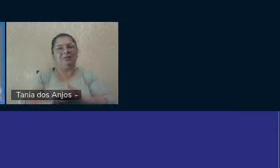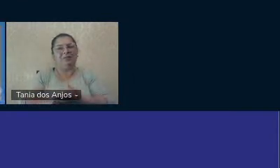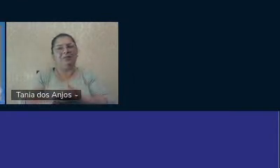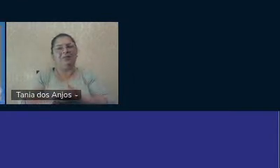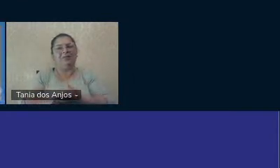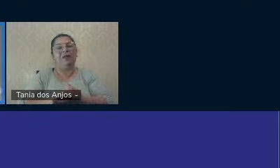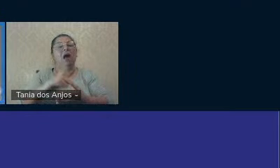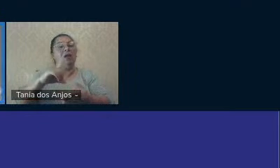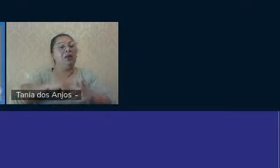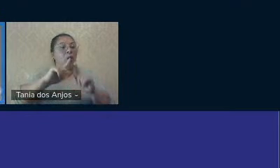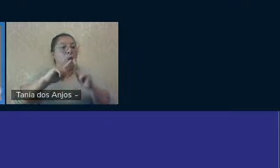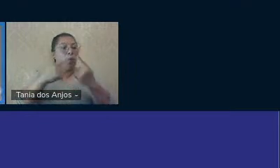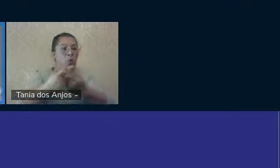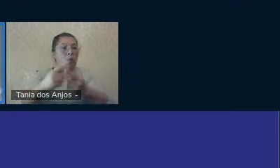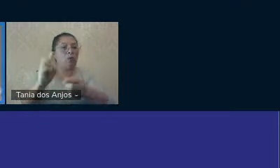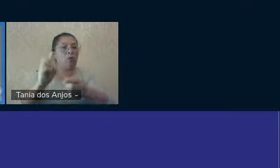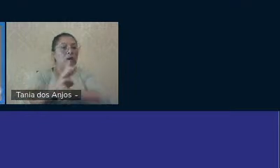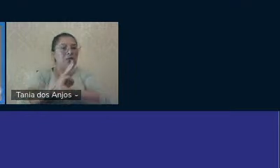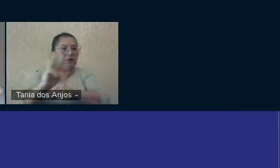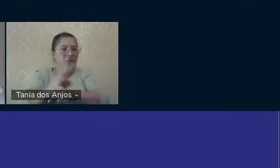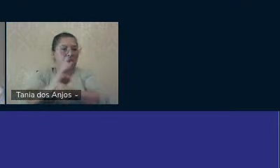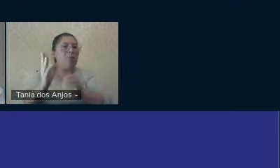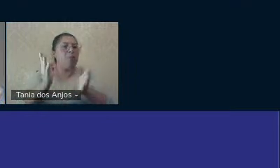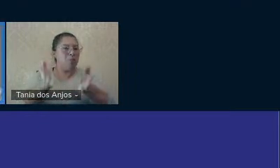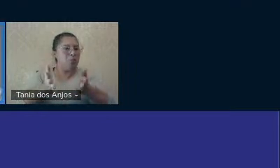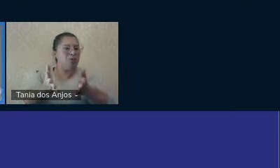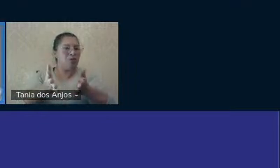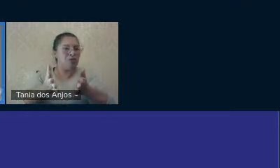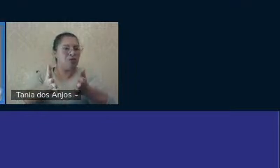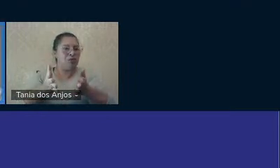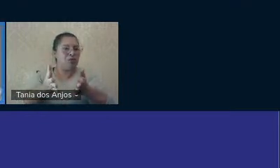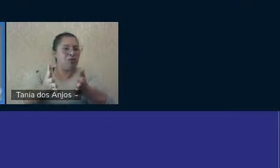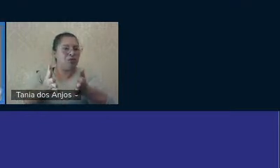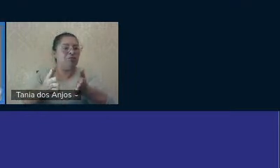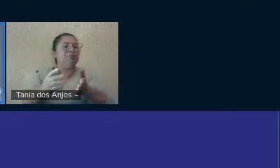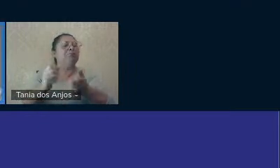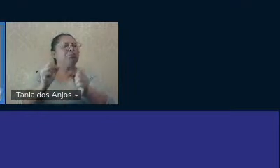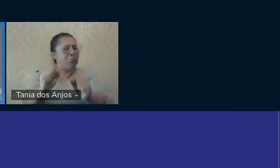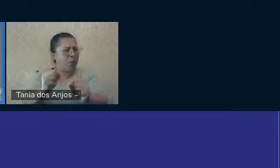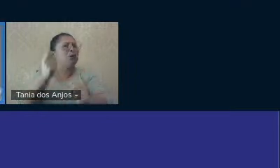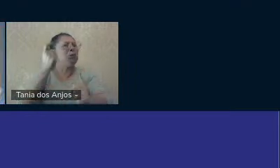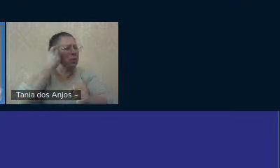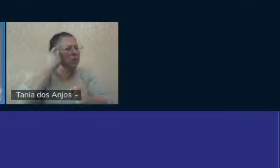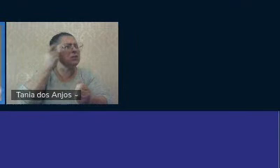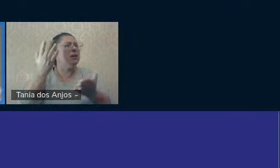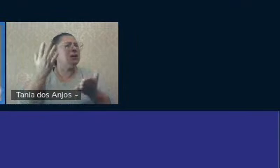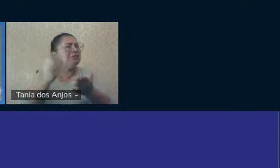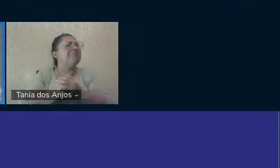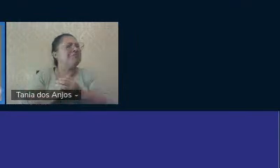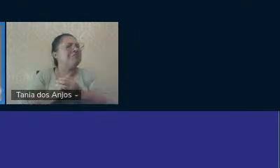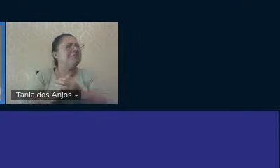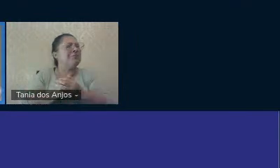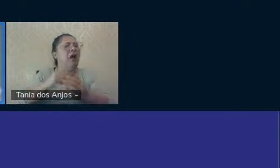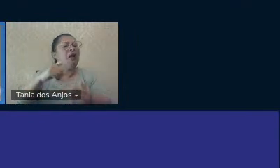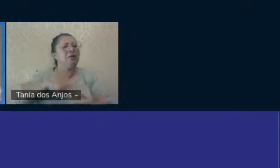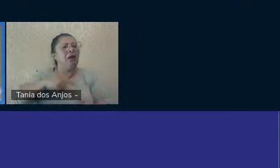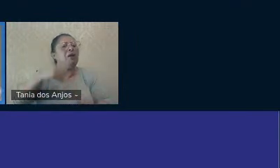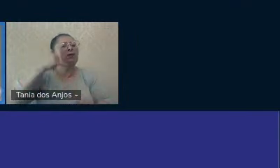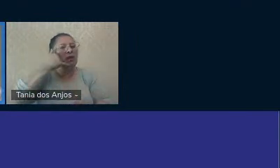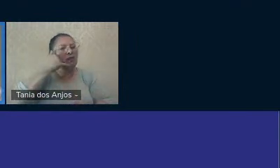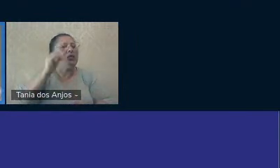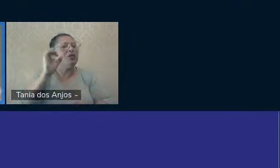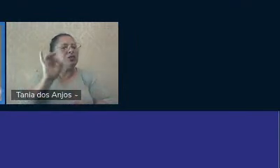Um grupo de WhatsApp com os cursistas? Podemos pensar nisso, tá? Eu tenho o telefone de vocês,